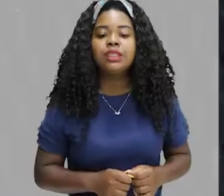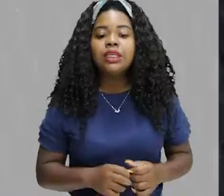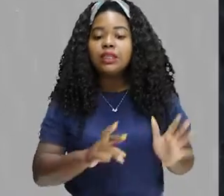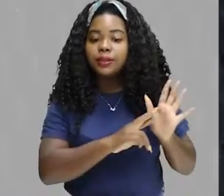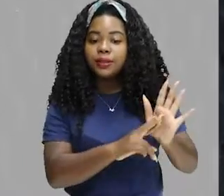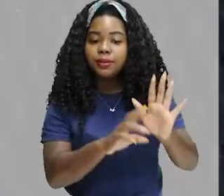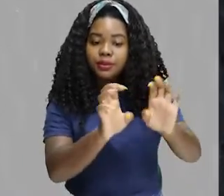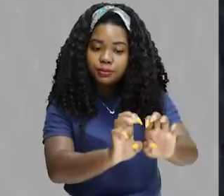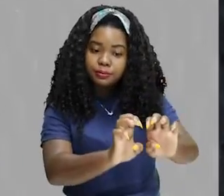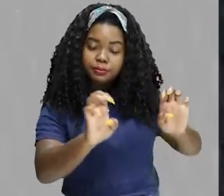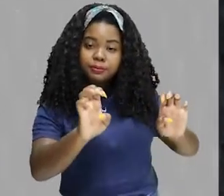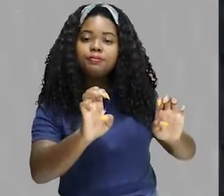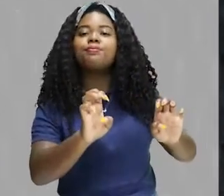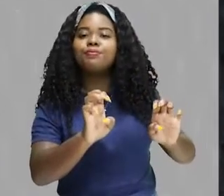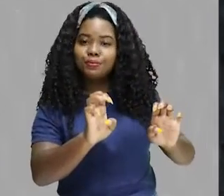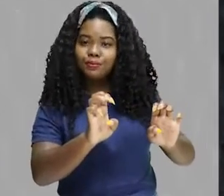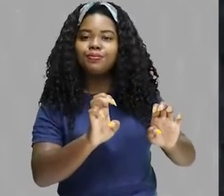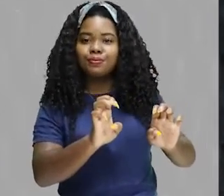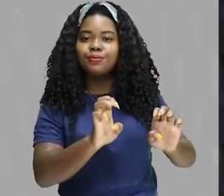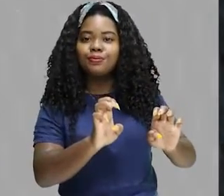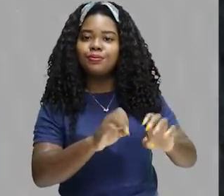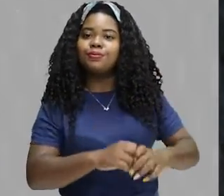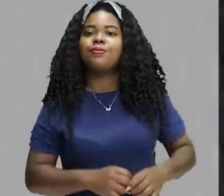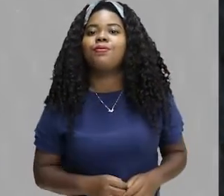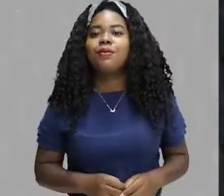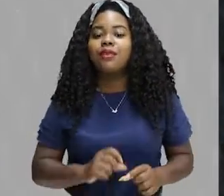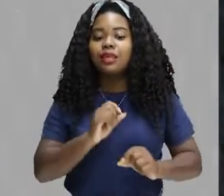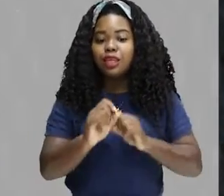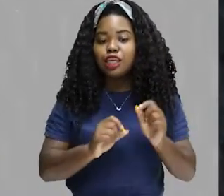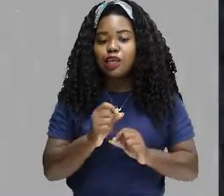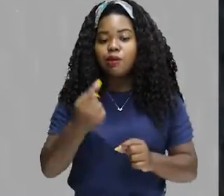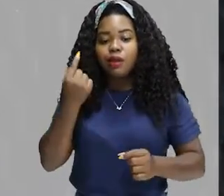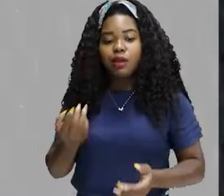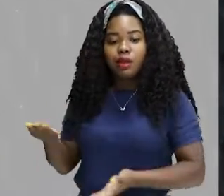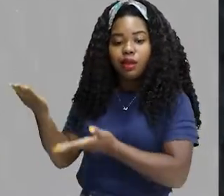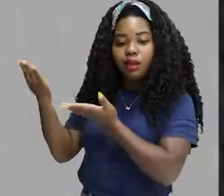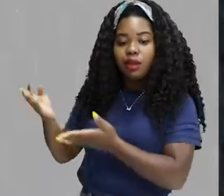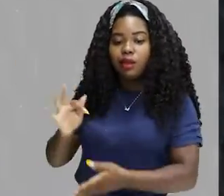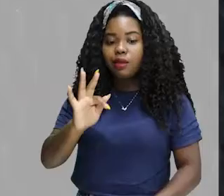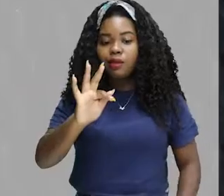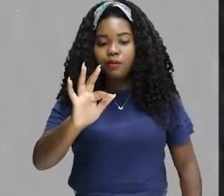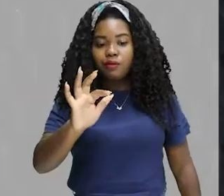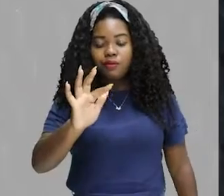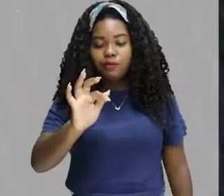equação química é a equação da fotossíntese, uma reação